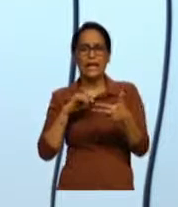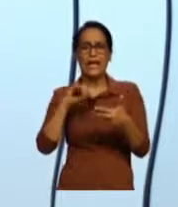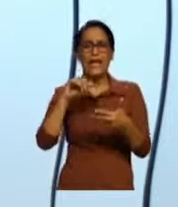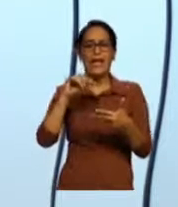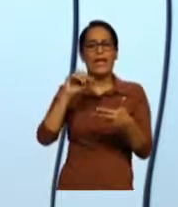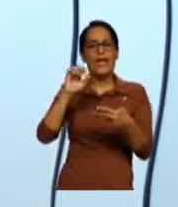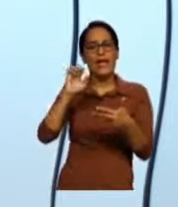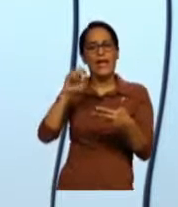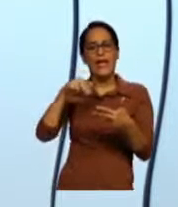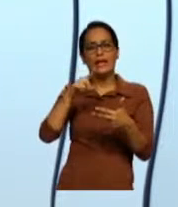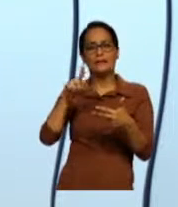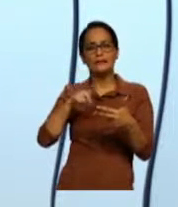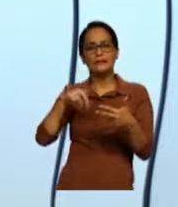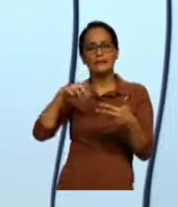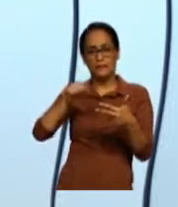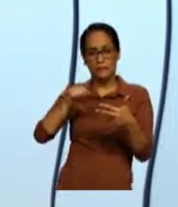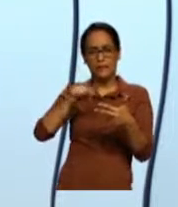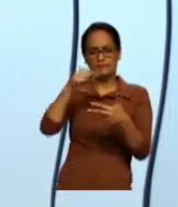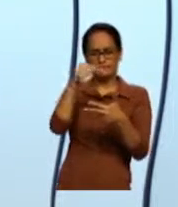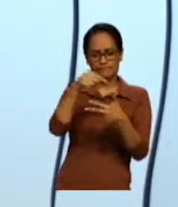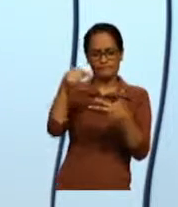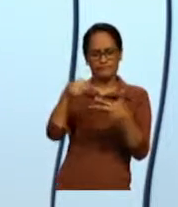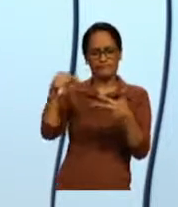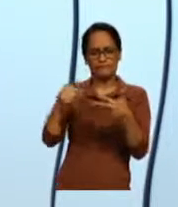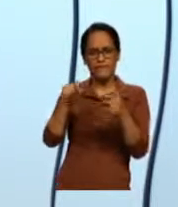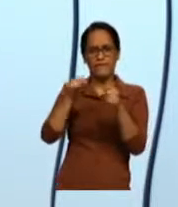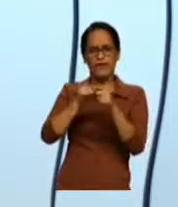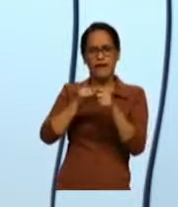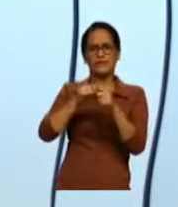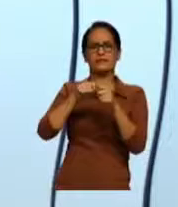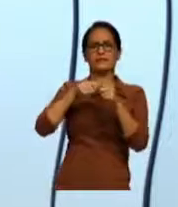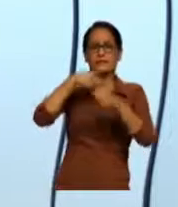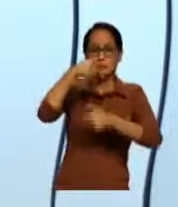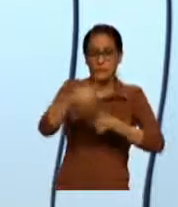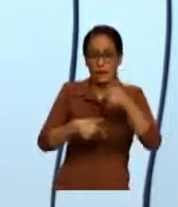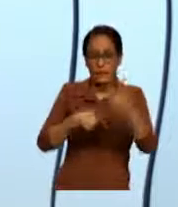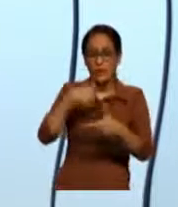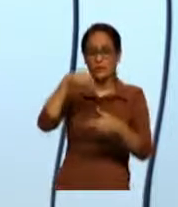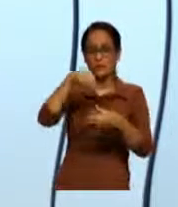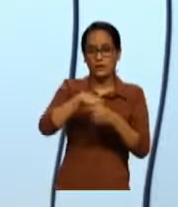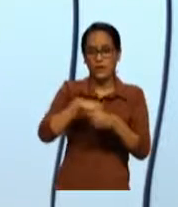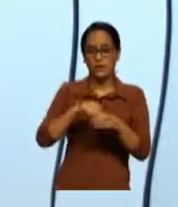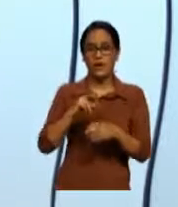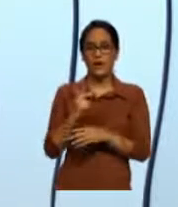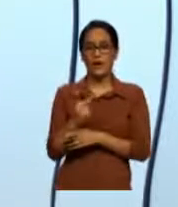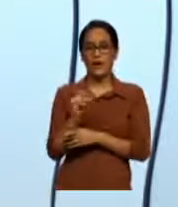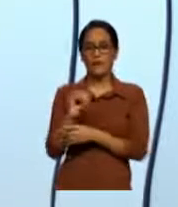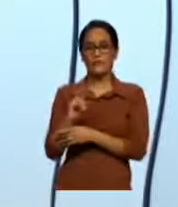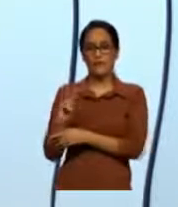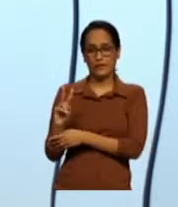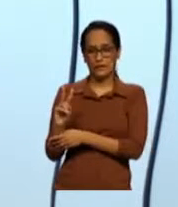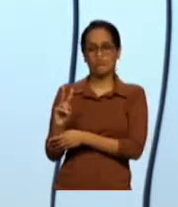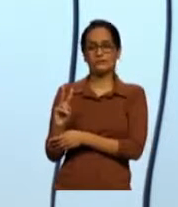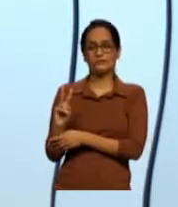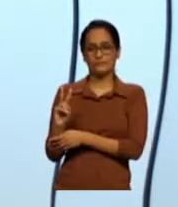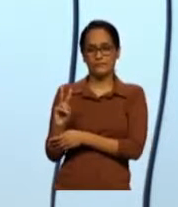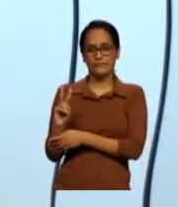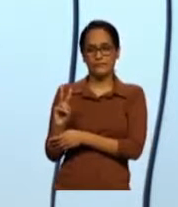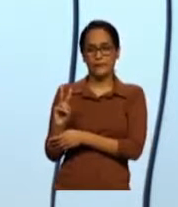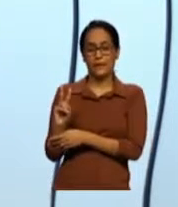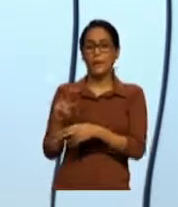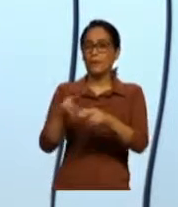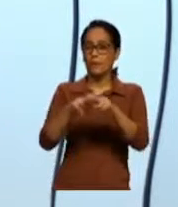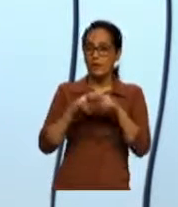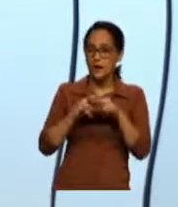que vão fazer todo o trabalho. O vírus do HIV, gente, ele vai primeiro, além dele carregar o RNA